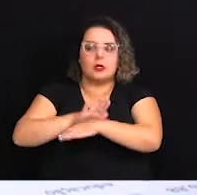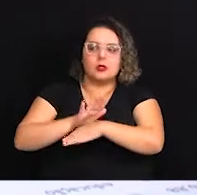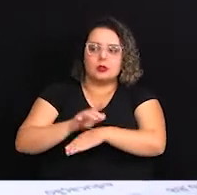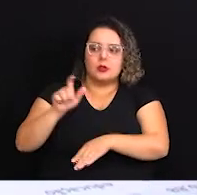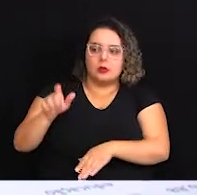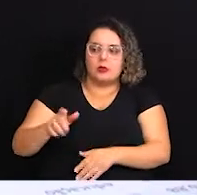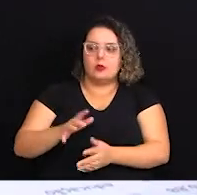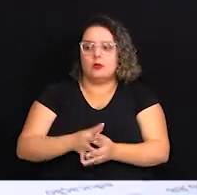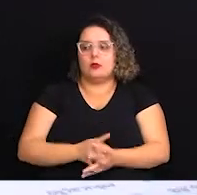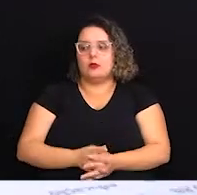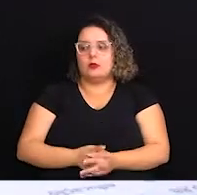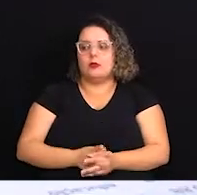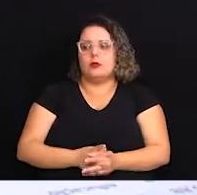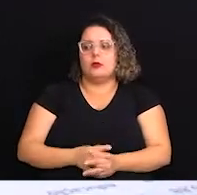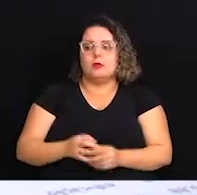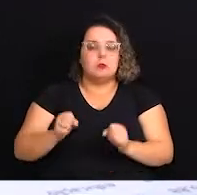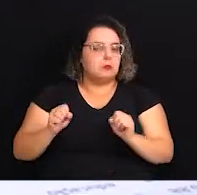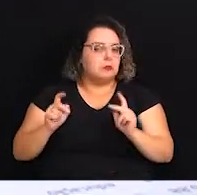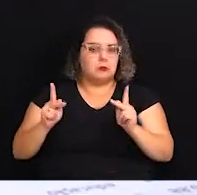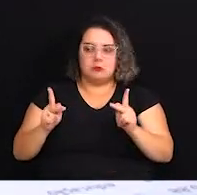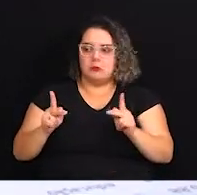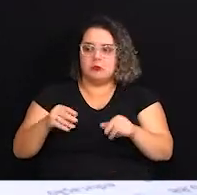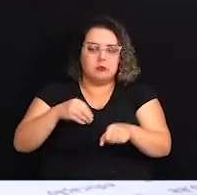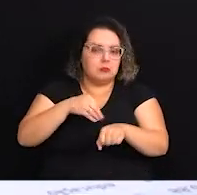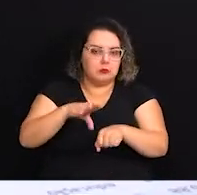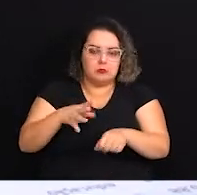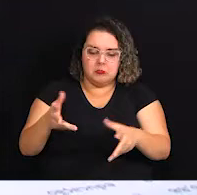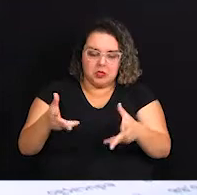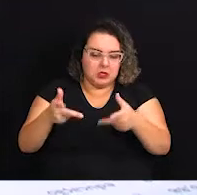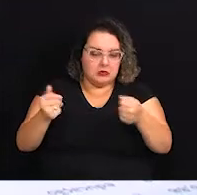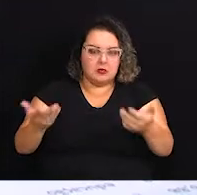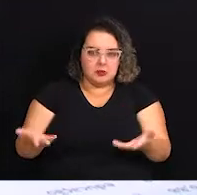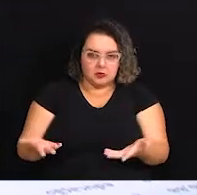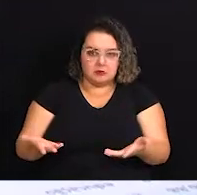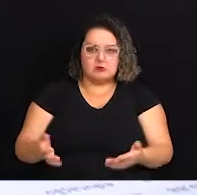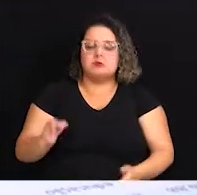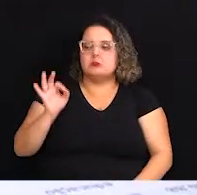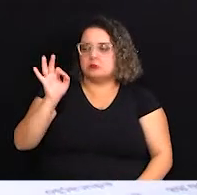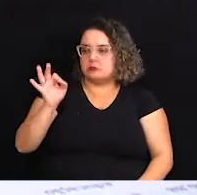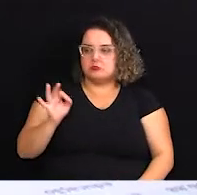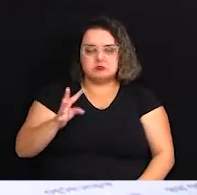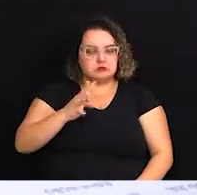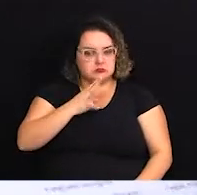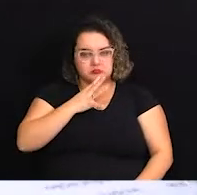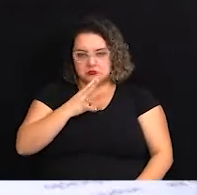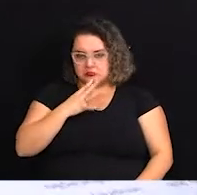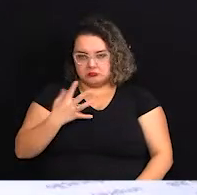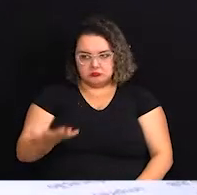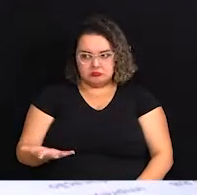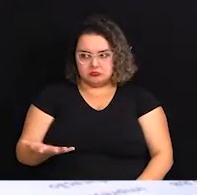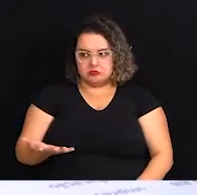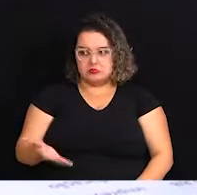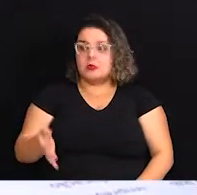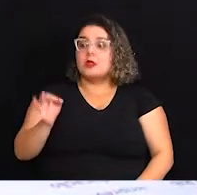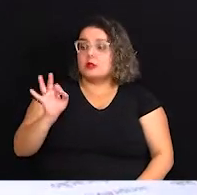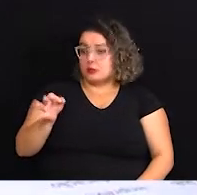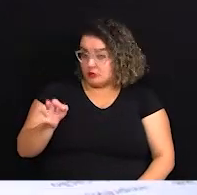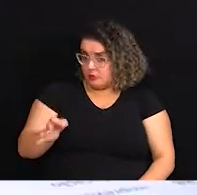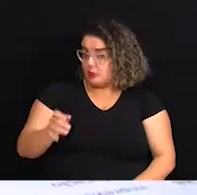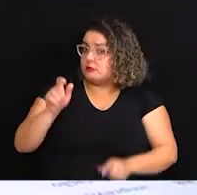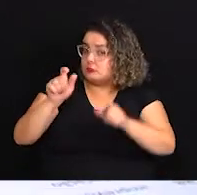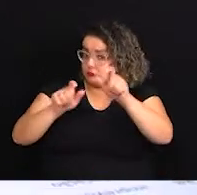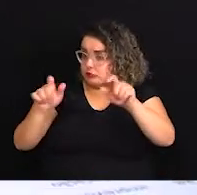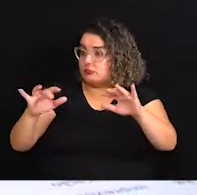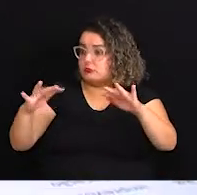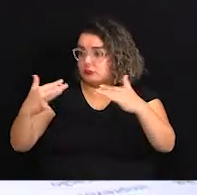outro. Muito bem, as dicas estão aqui incríveis. Essa proporção não conhecia e eu tenho certeza que o pessoal que